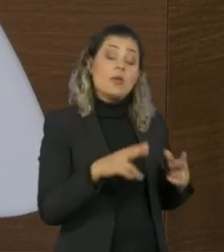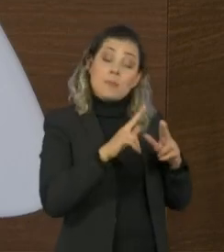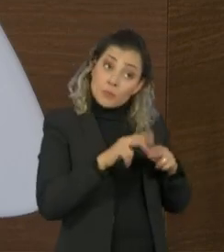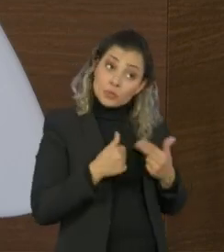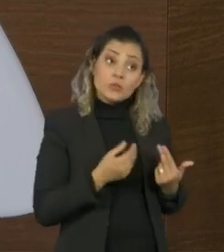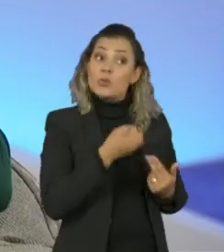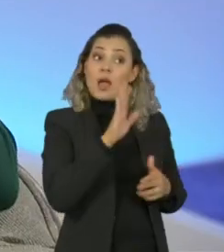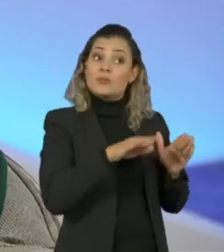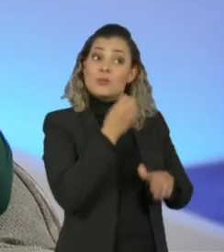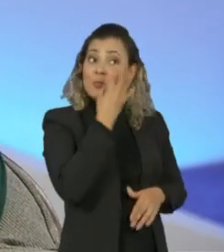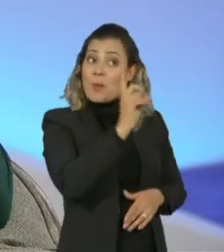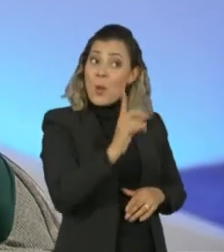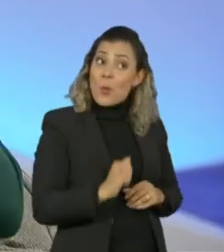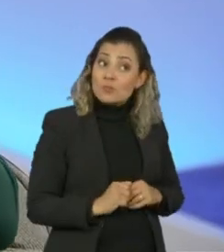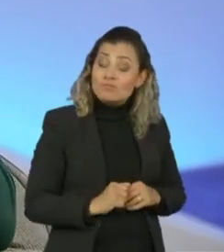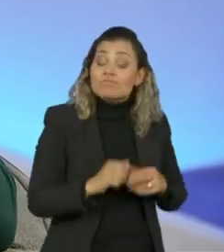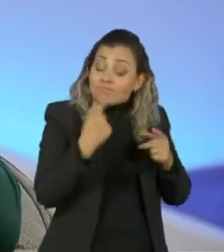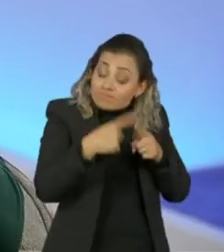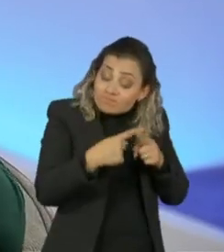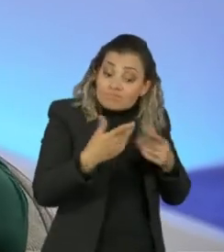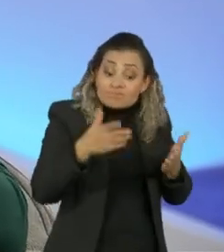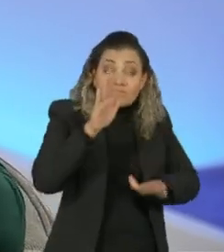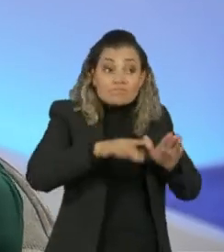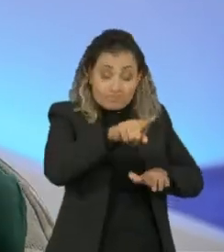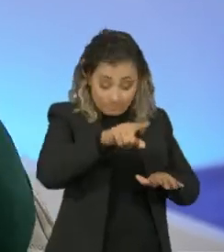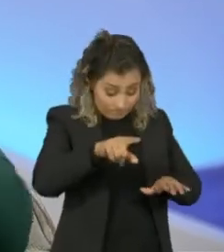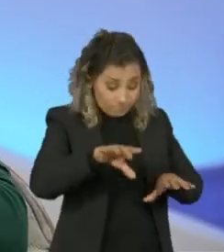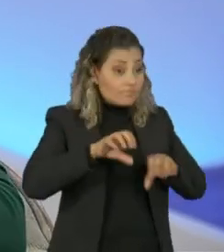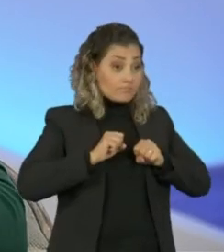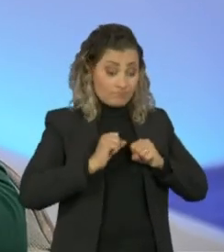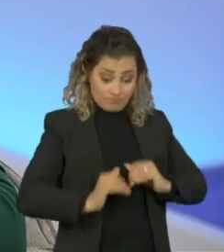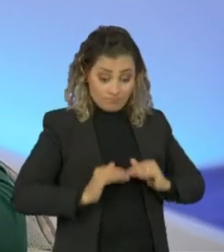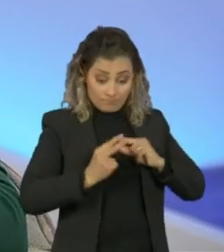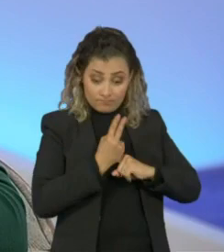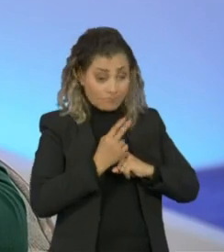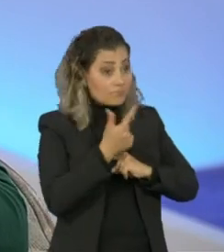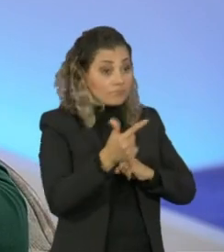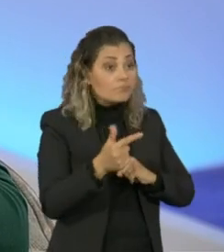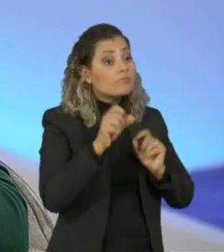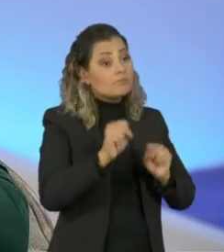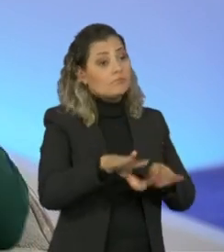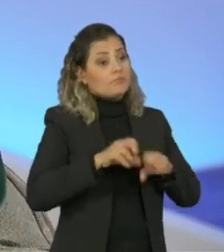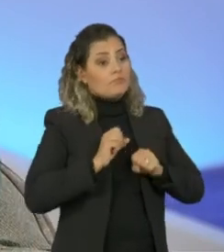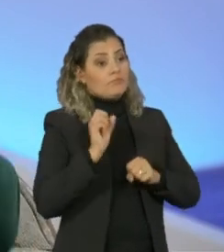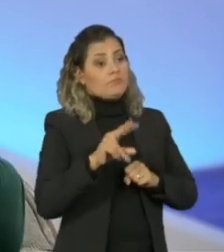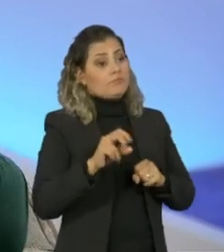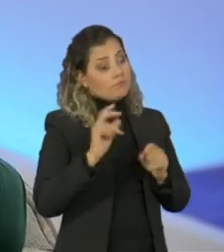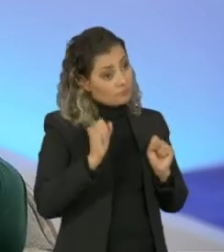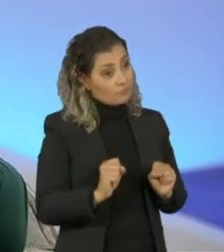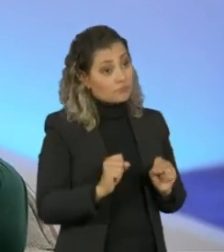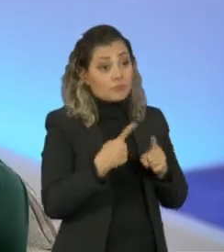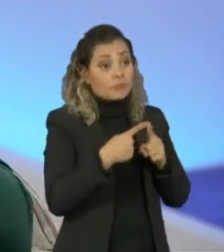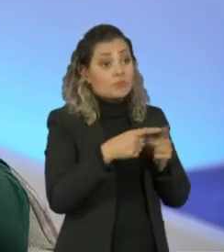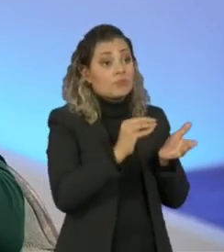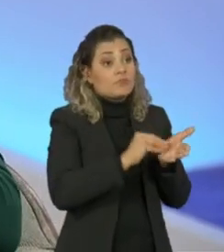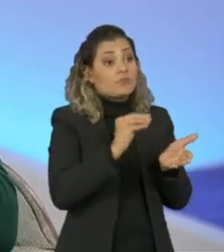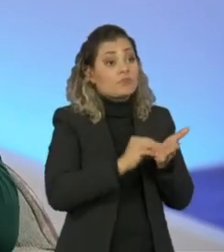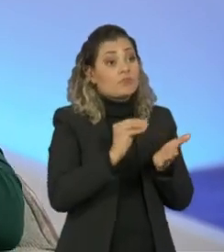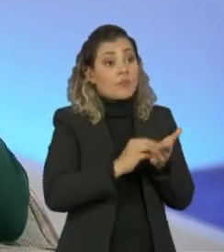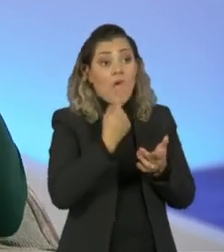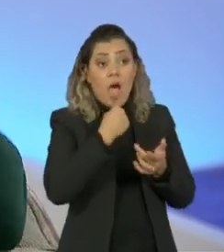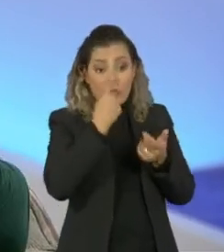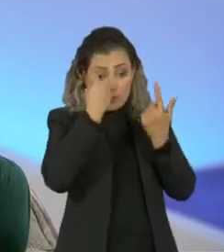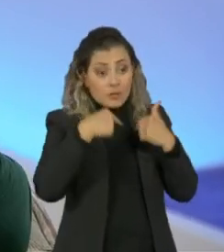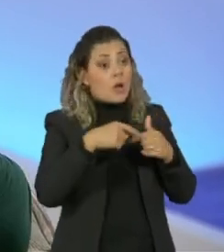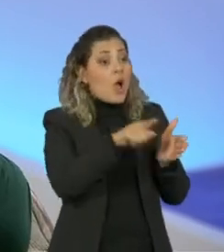ser uma coisa boa, porque nesse mesmo momento que você não tem anticorpos, você pode estar com o vírus. E como você ainda não fez anticorpos e o teste